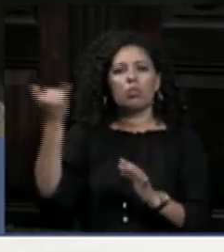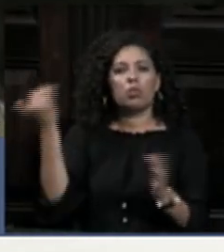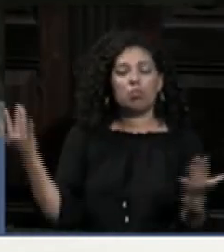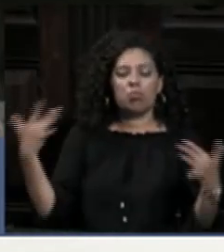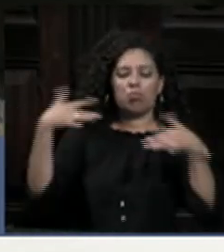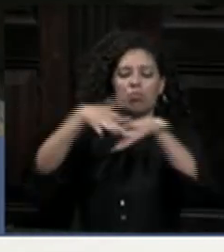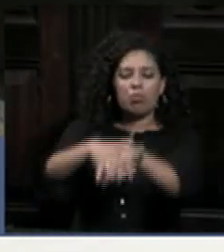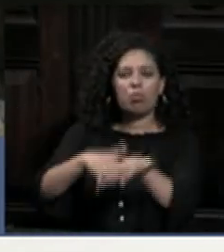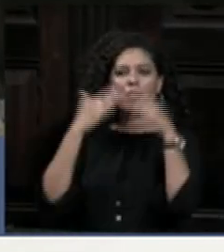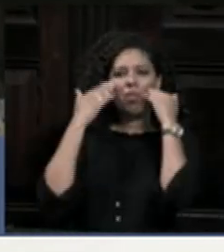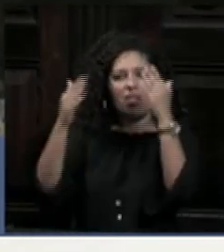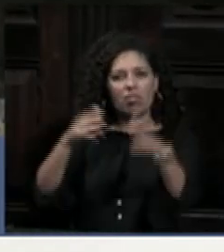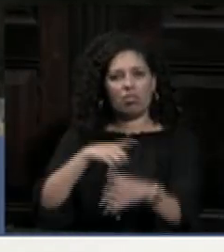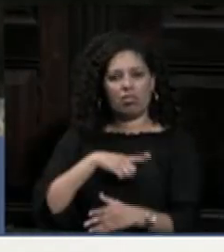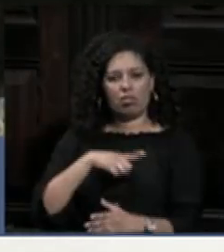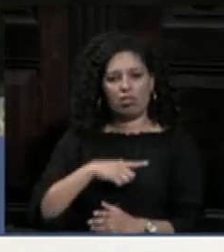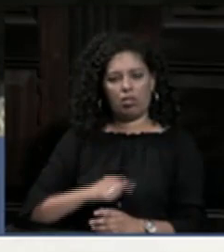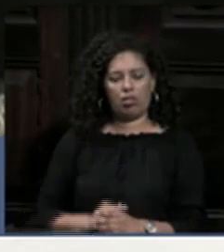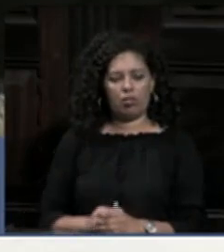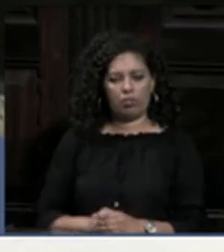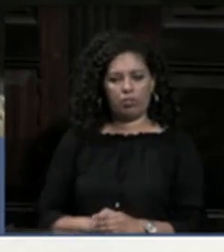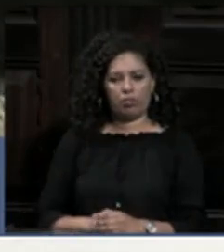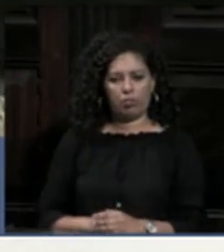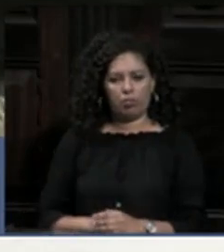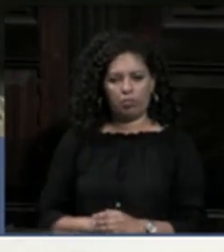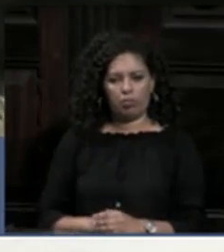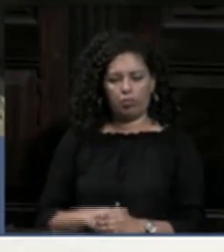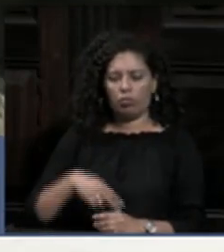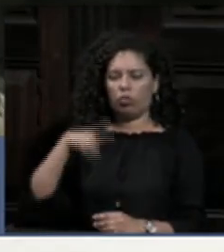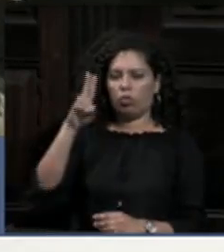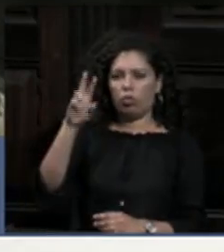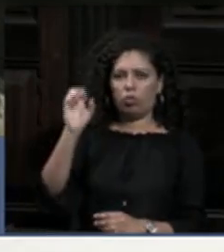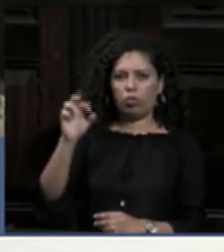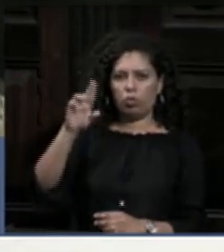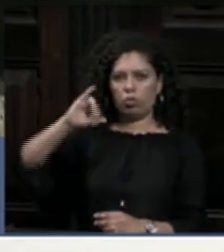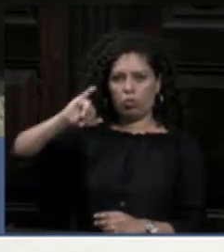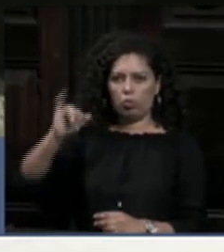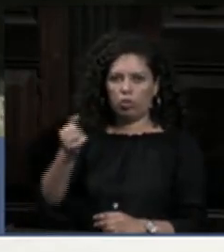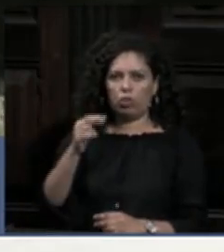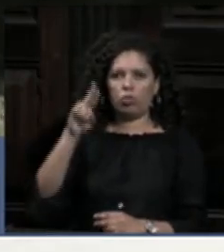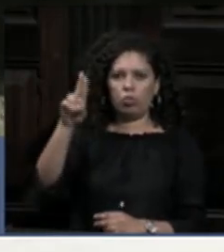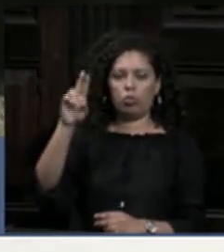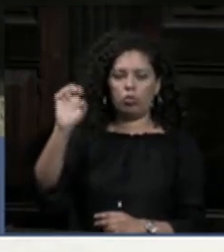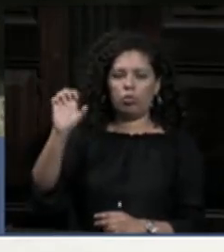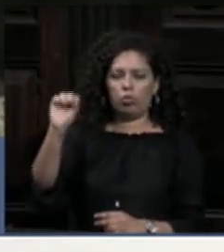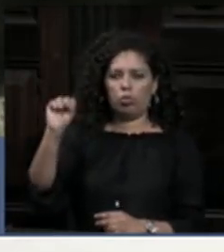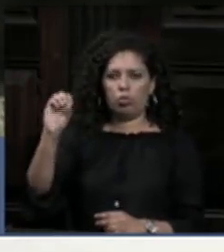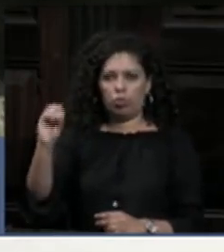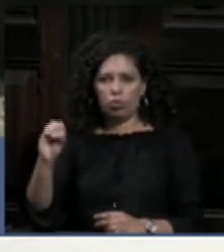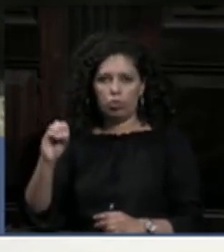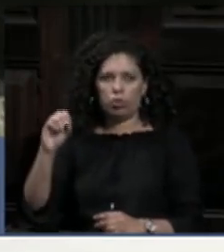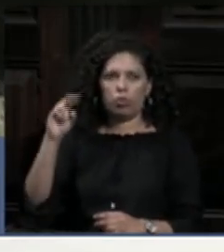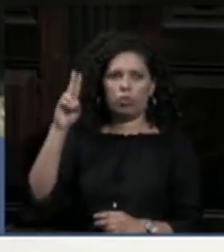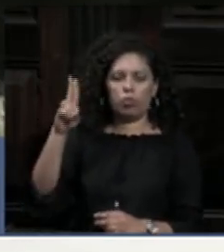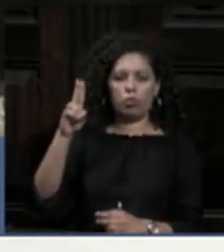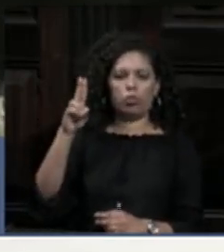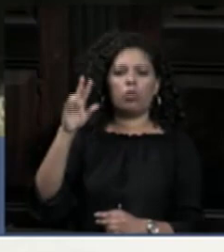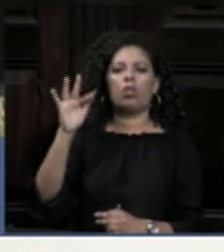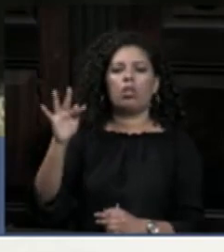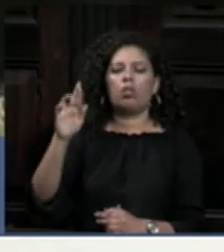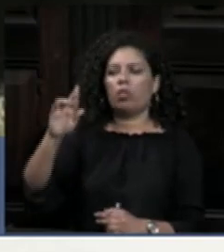cotas uerj o f e uso o estado do rio de janeiro como